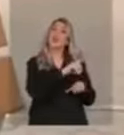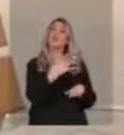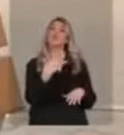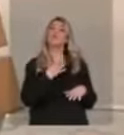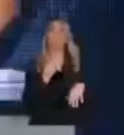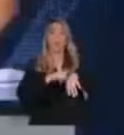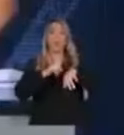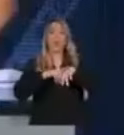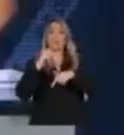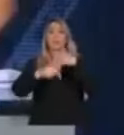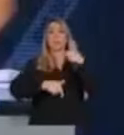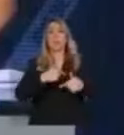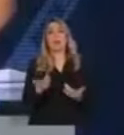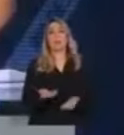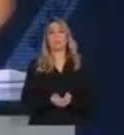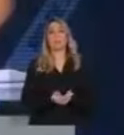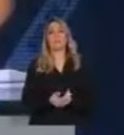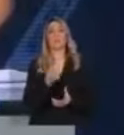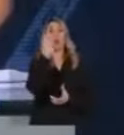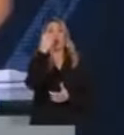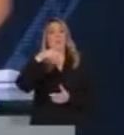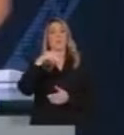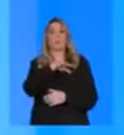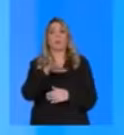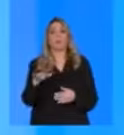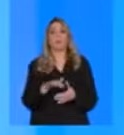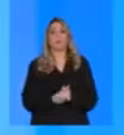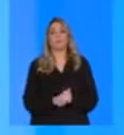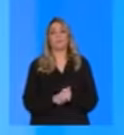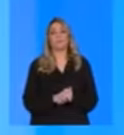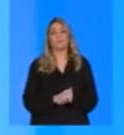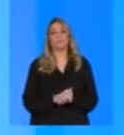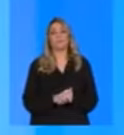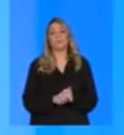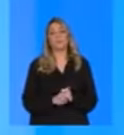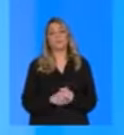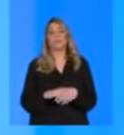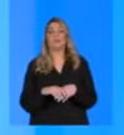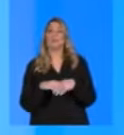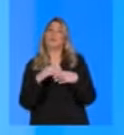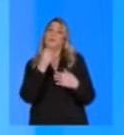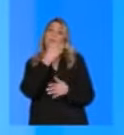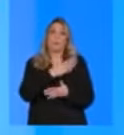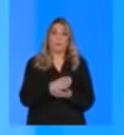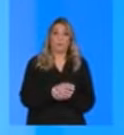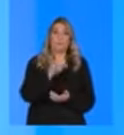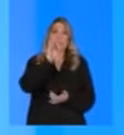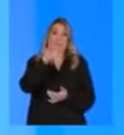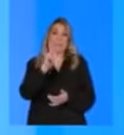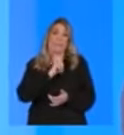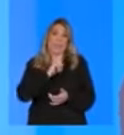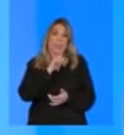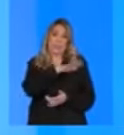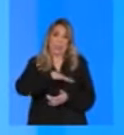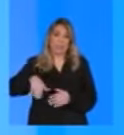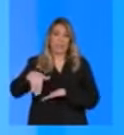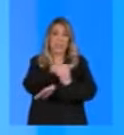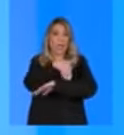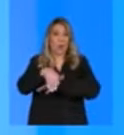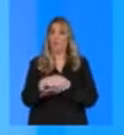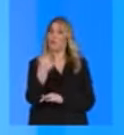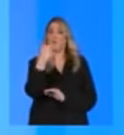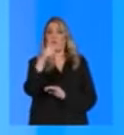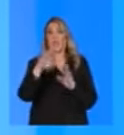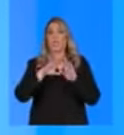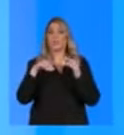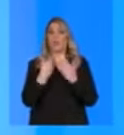de trabalho 1 minuto e meio candidato é se tem criança que tá na rua é porque não tá na escola e é